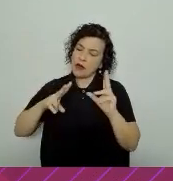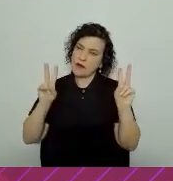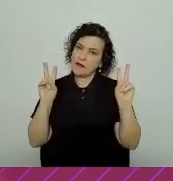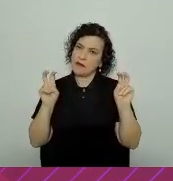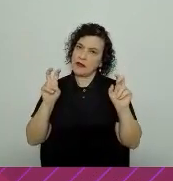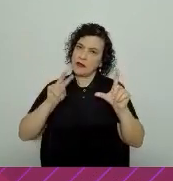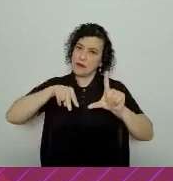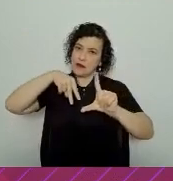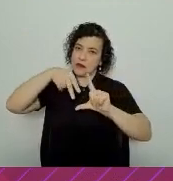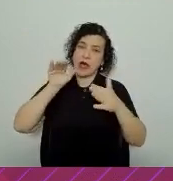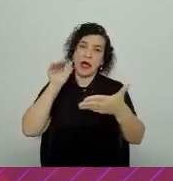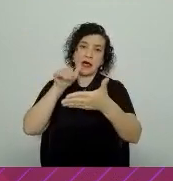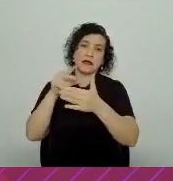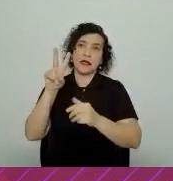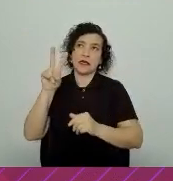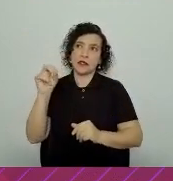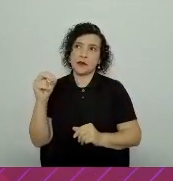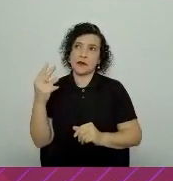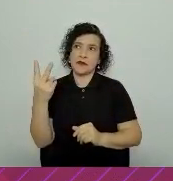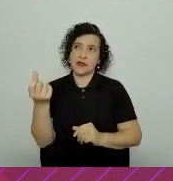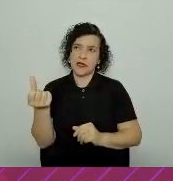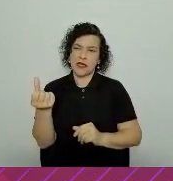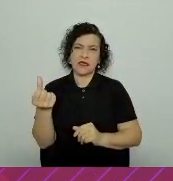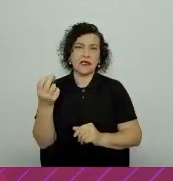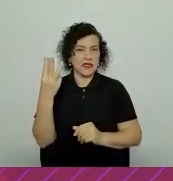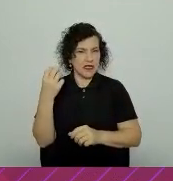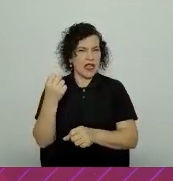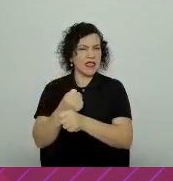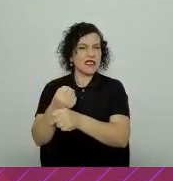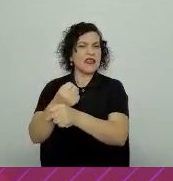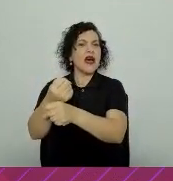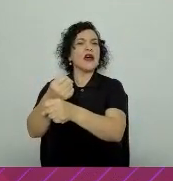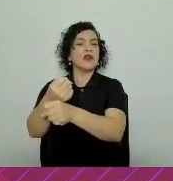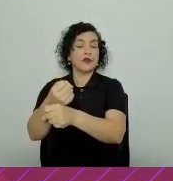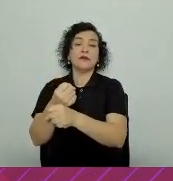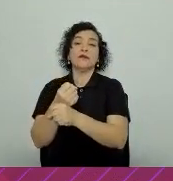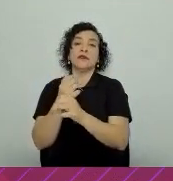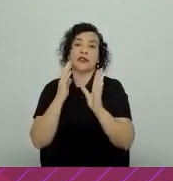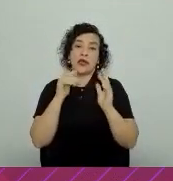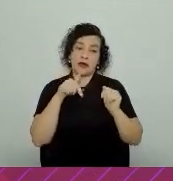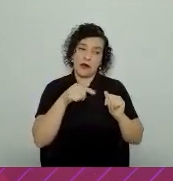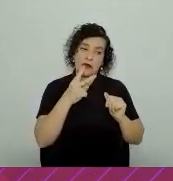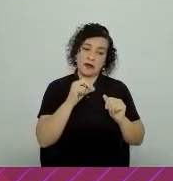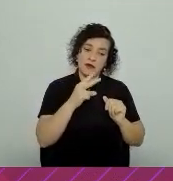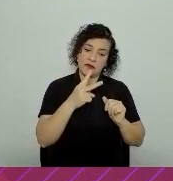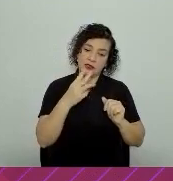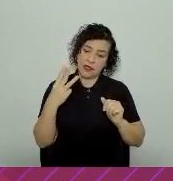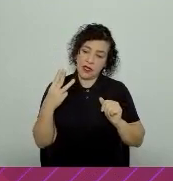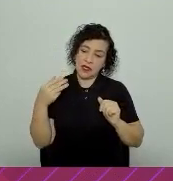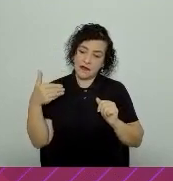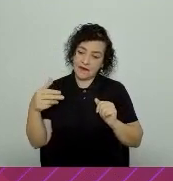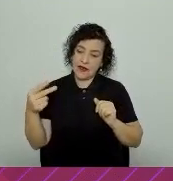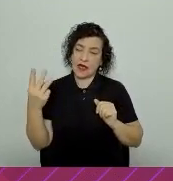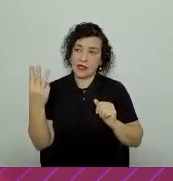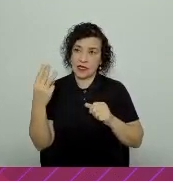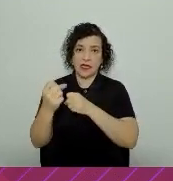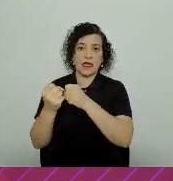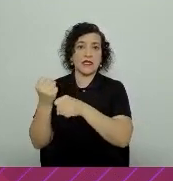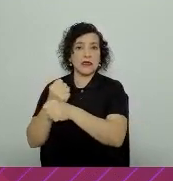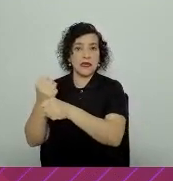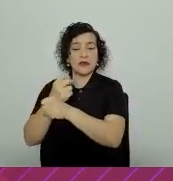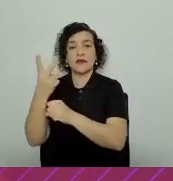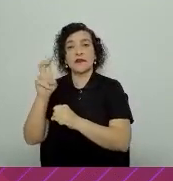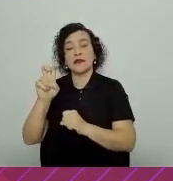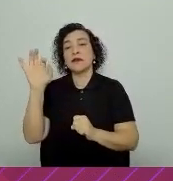2026 ou seja daqui três anos né estamos 2023 daqui 3 anos 25% das pessoas vão passar